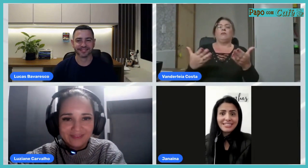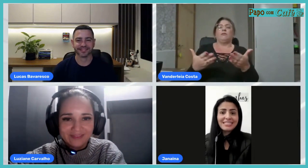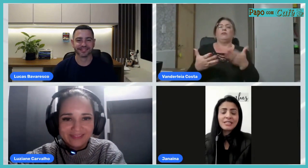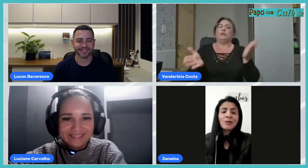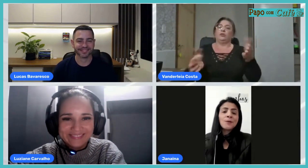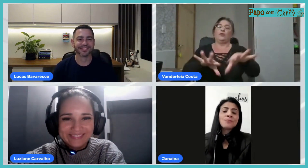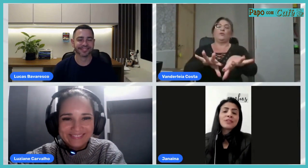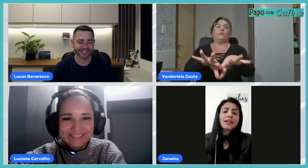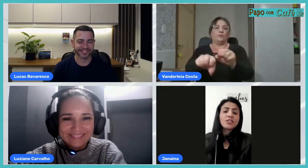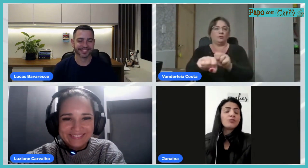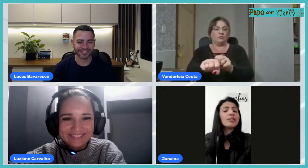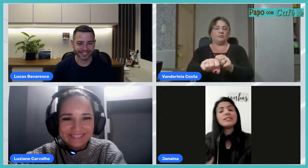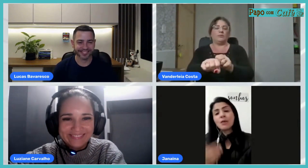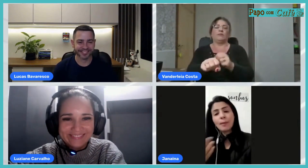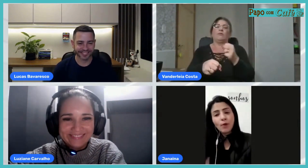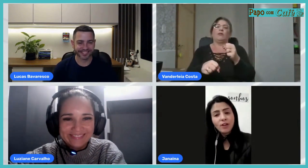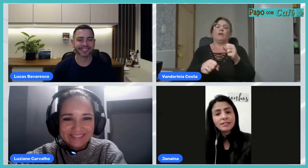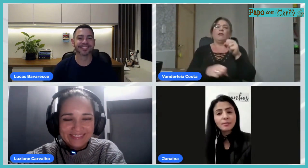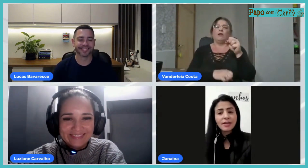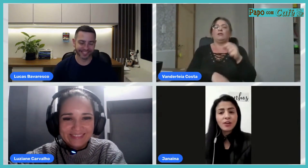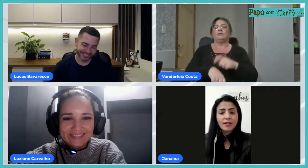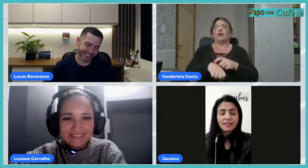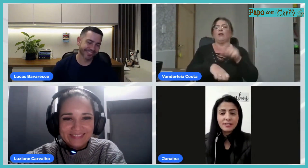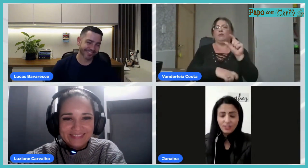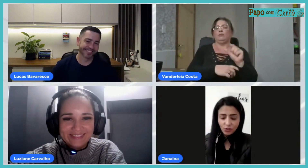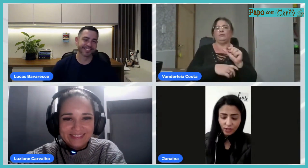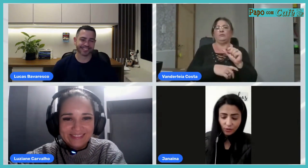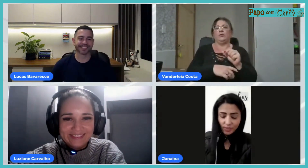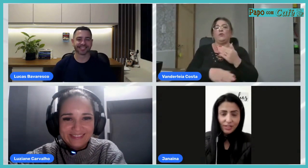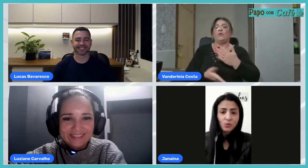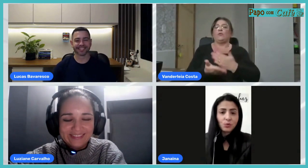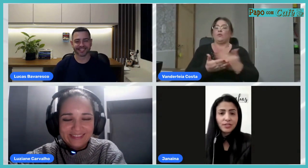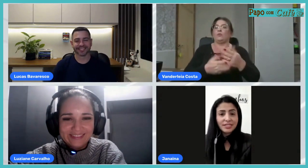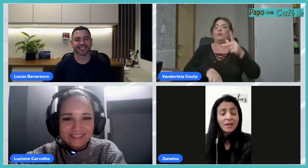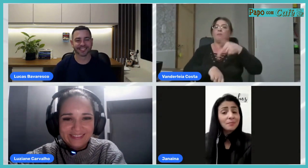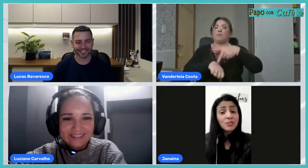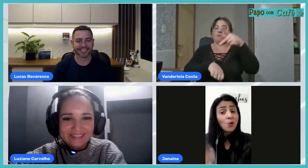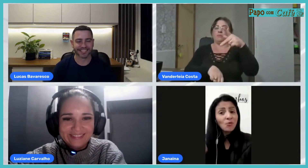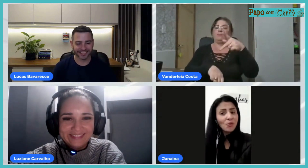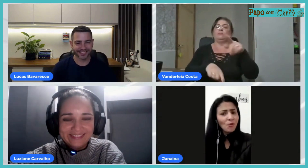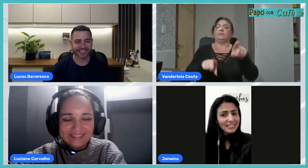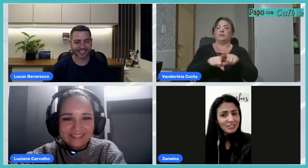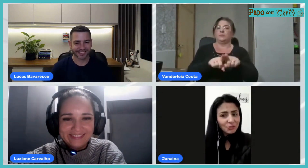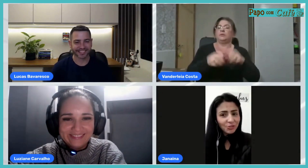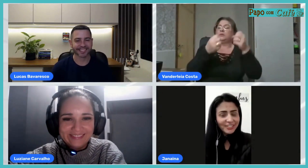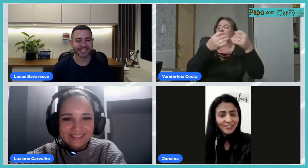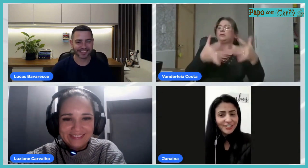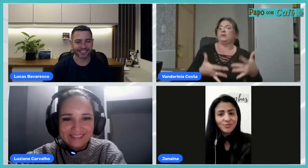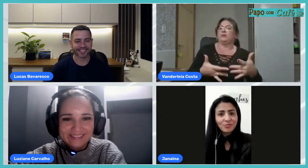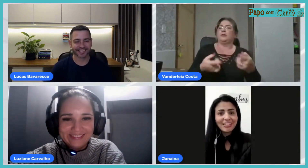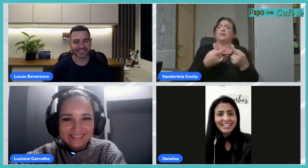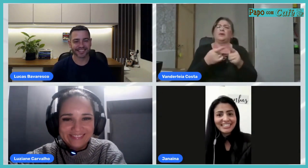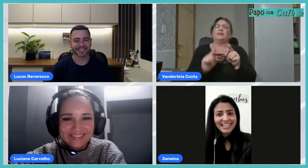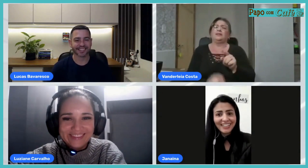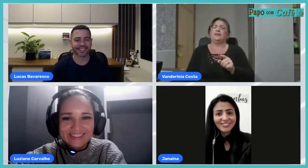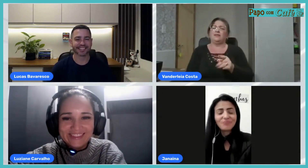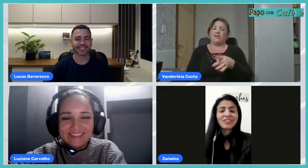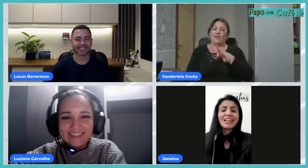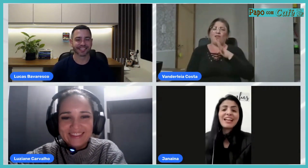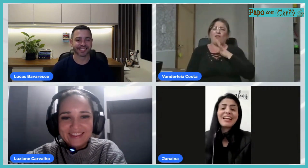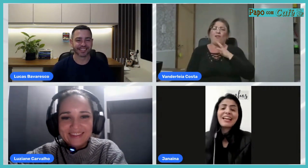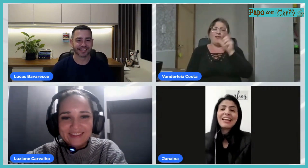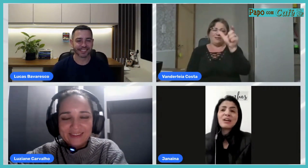bem feliz, já vou iniciar uma pós também, agora recente, já comentei com o Lucas, mas como que eu conheci o Lucas, gente? Foi muito